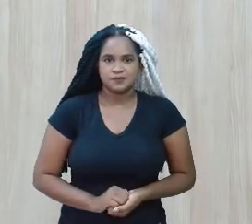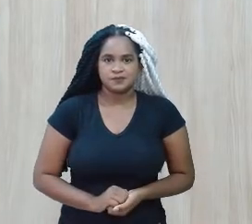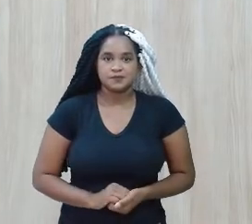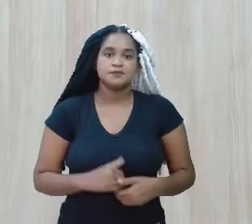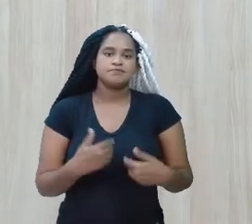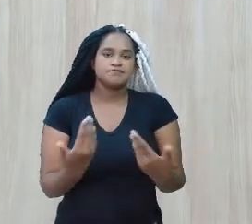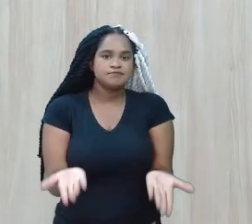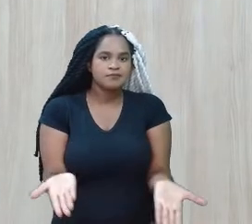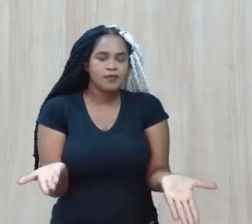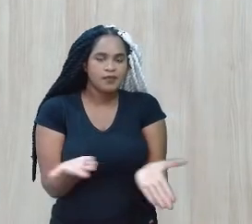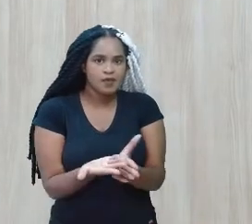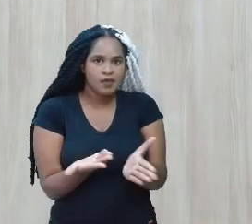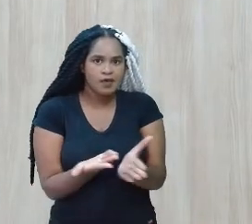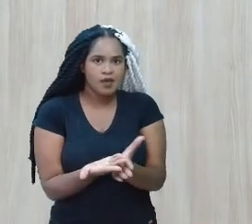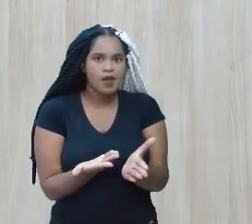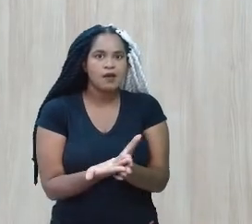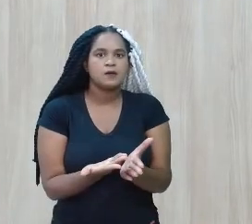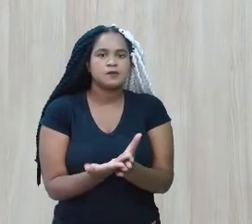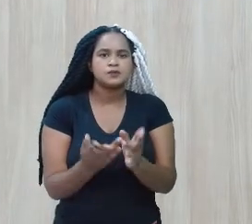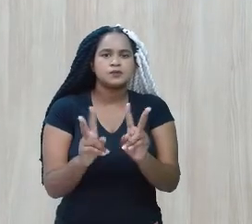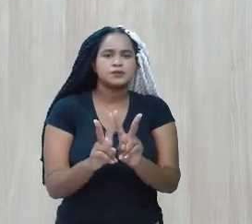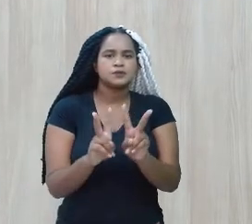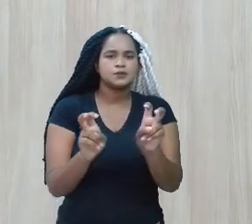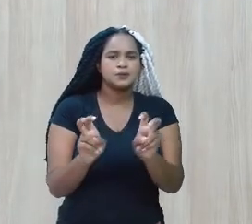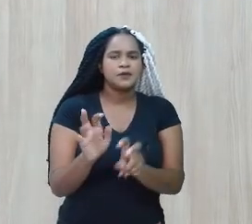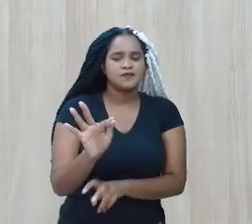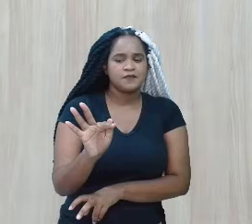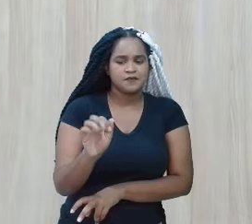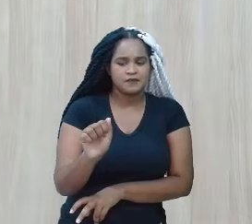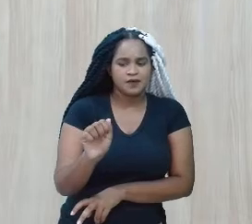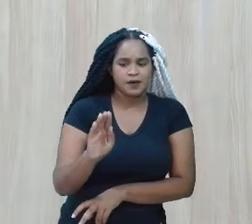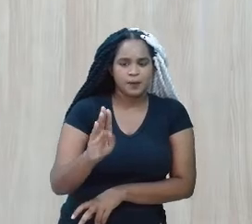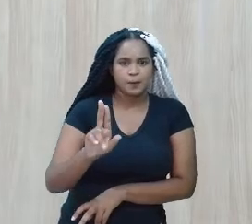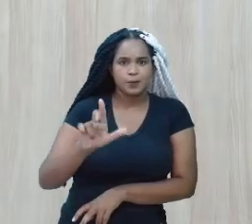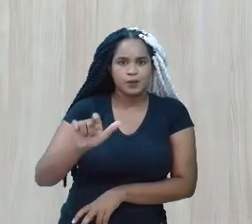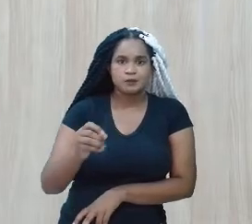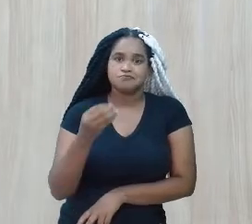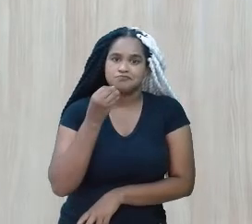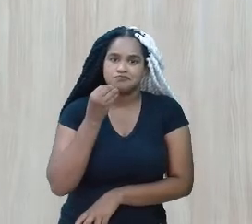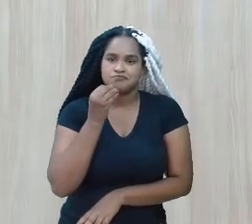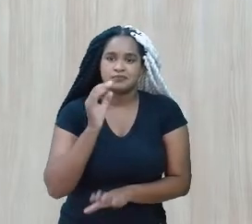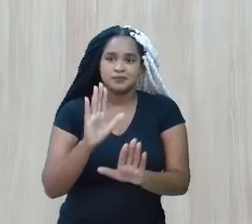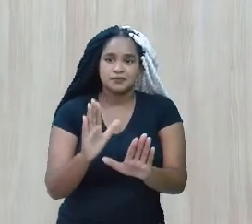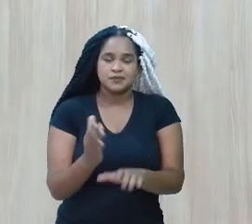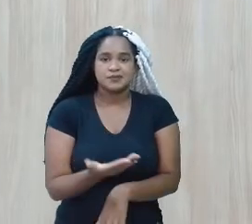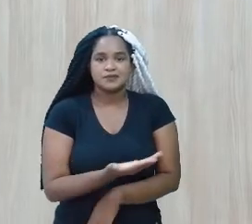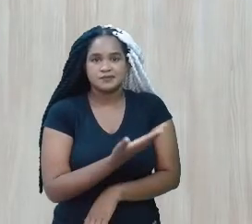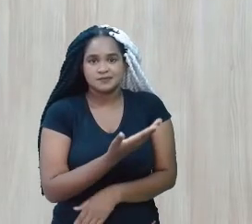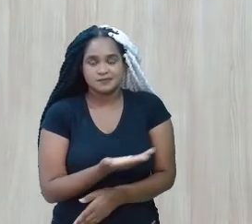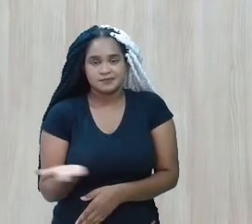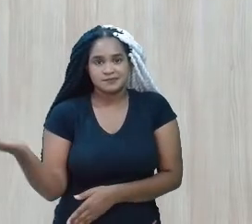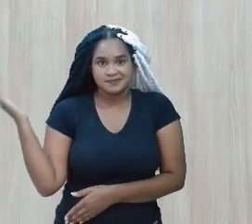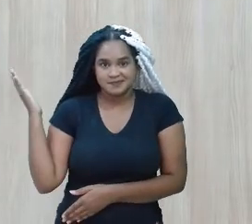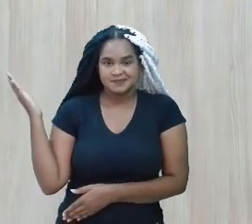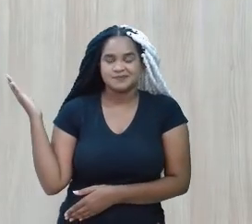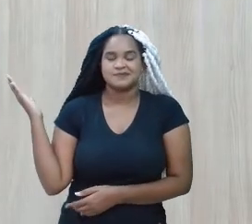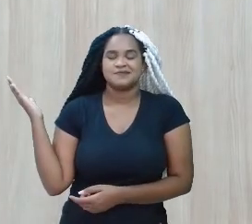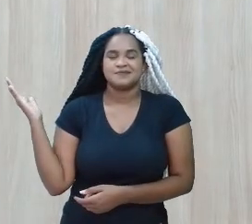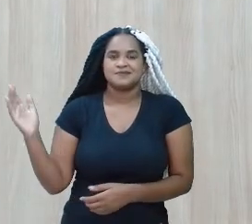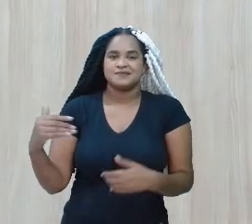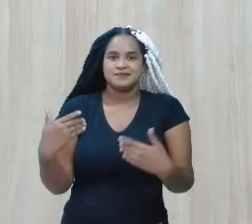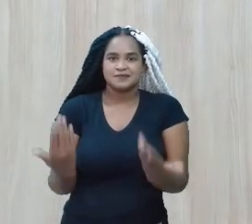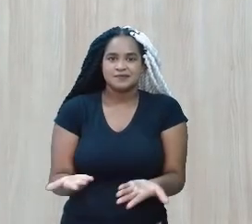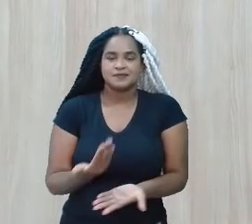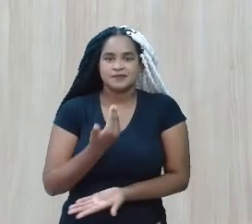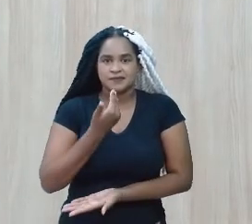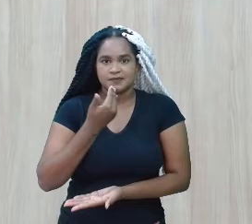A nossa aula, ela seria fábula, não é? Mas está aqui, estaremos revendo